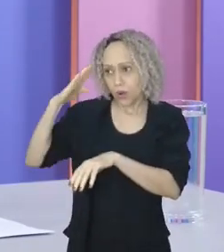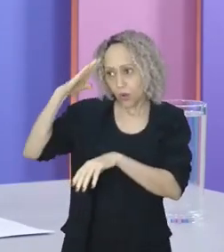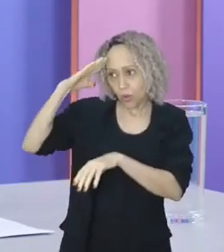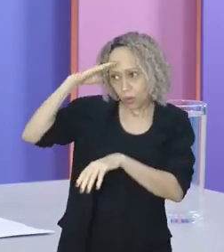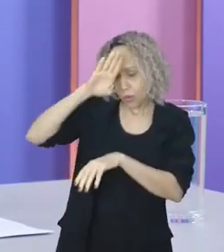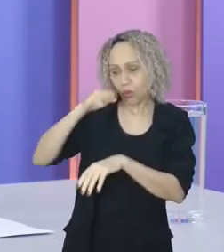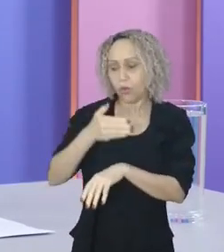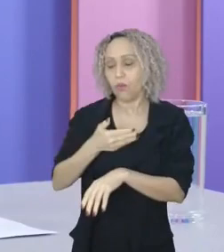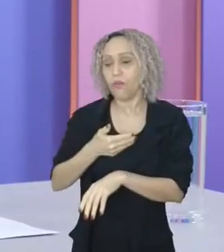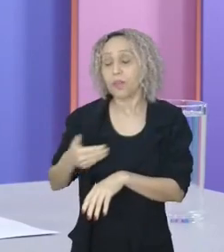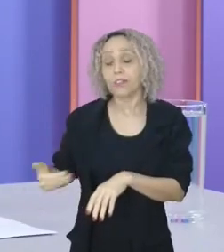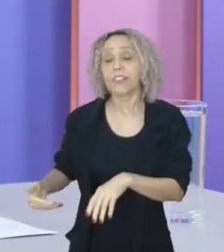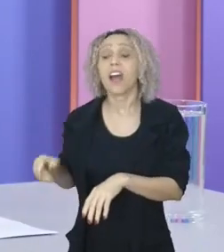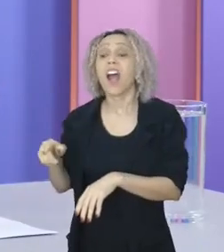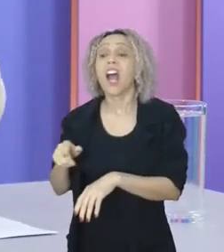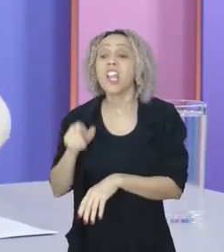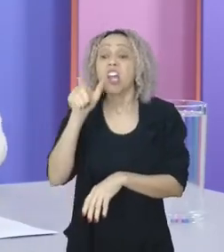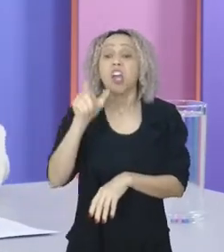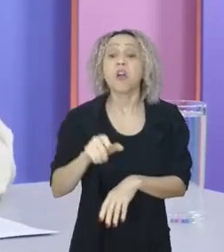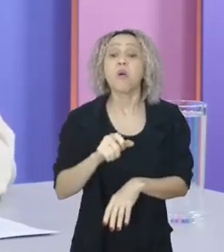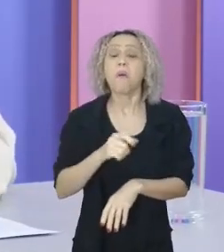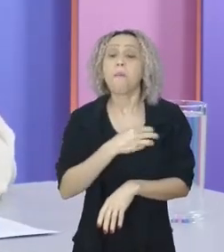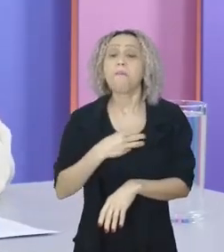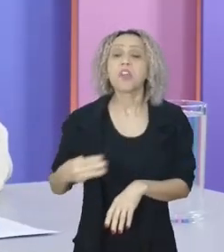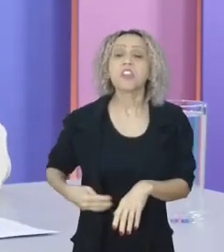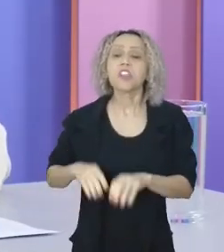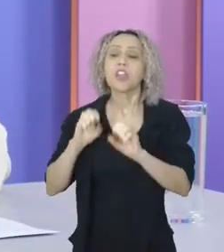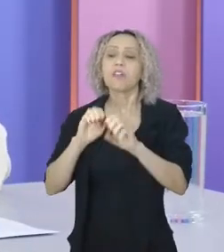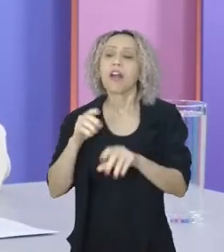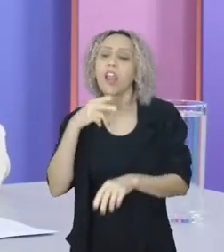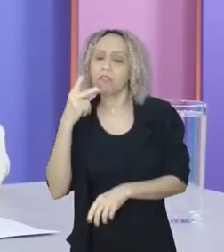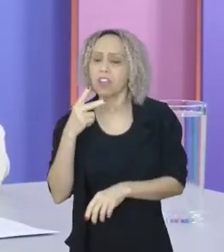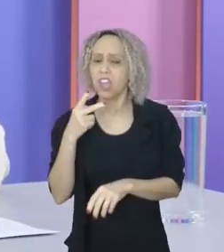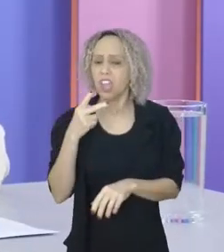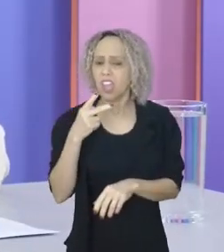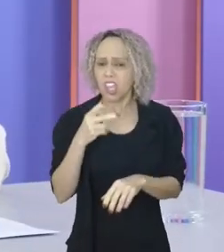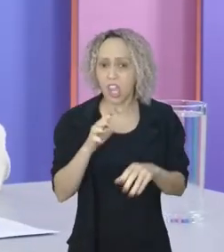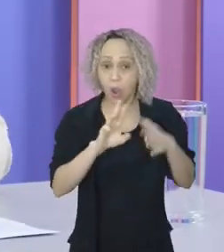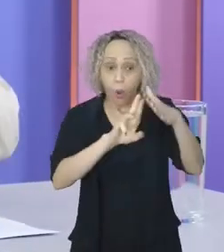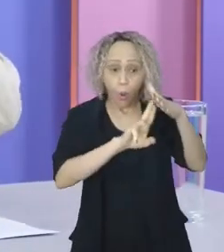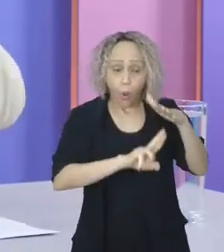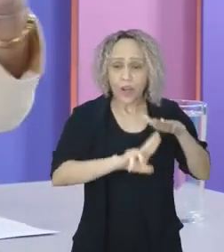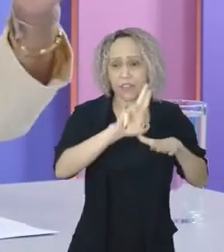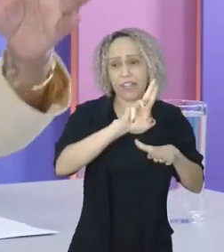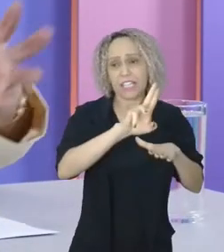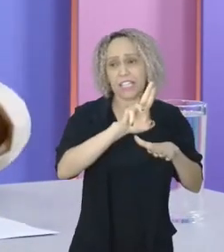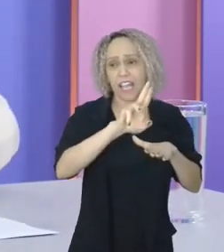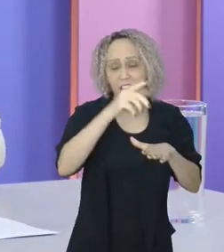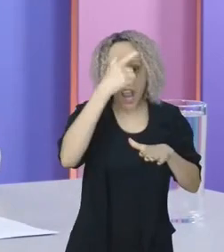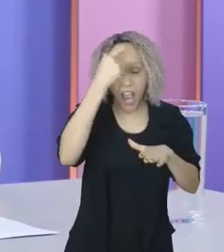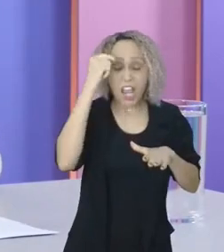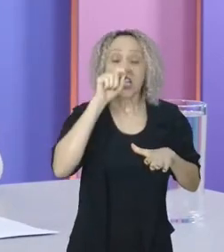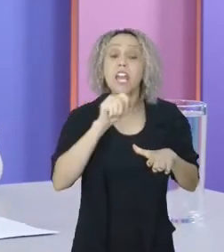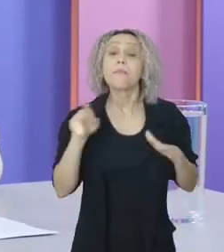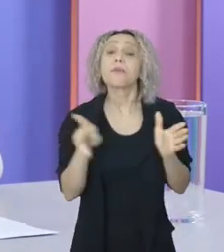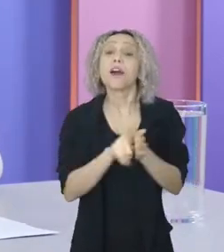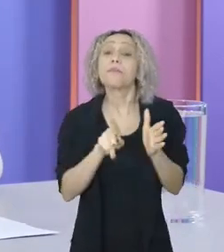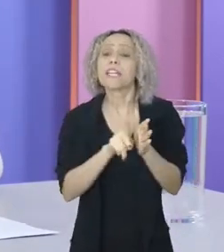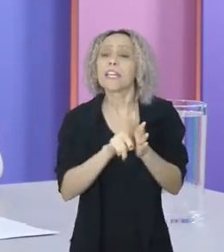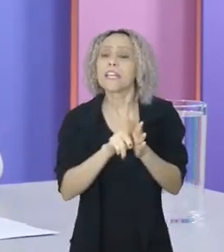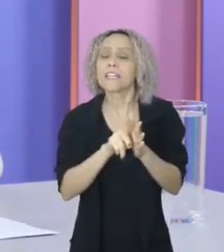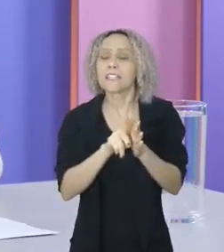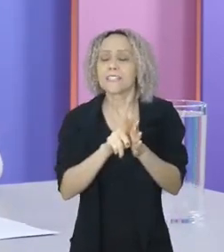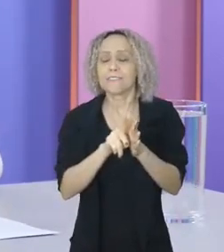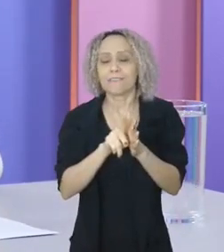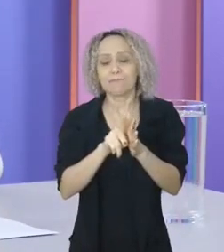universidade era para quem tem mérito, né? Retoma o discurso da meritocracia que nós já havíamos